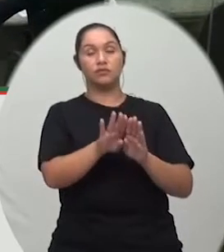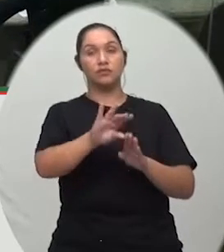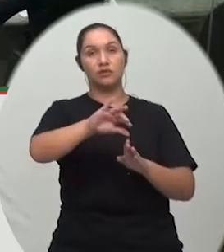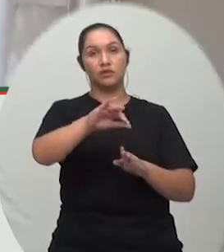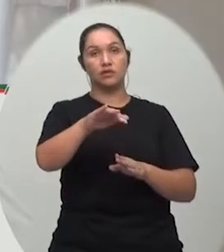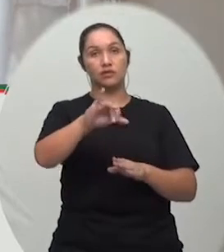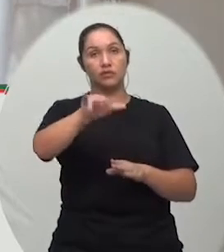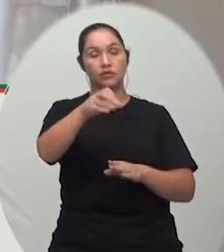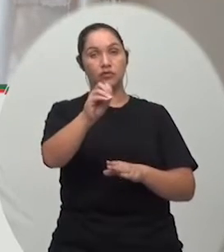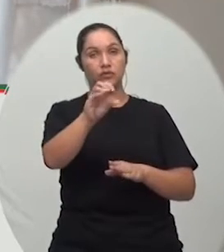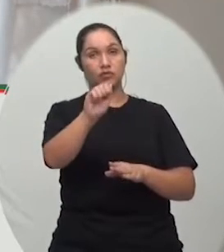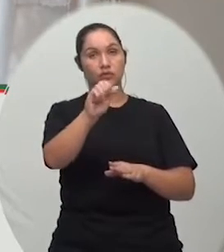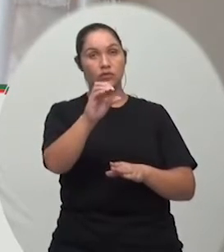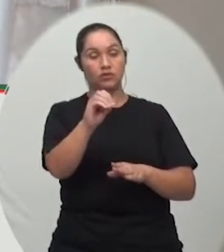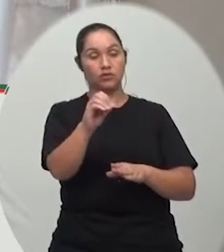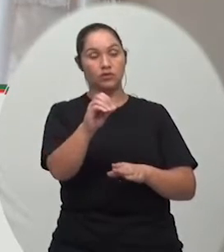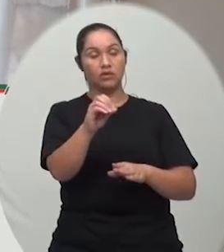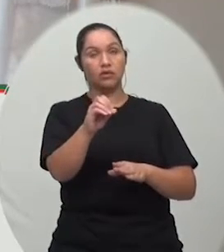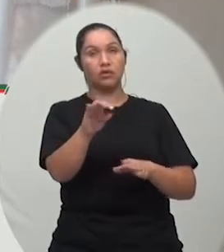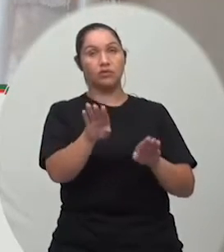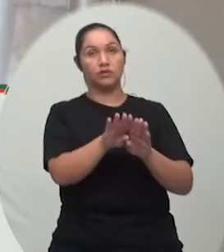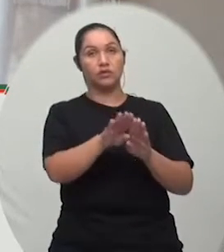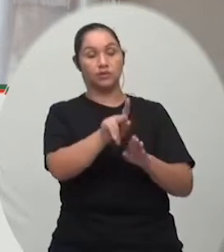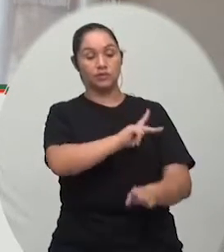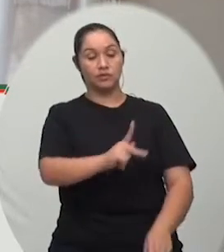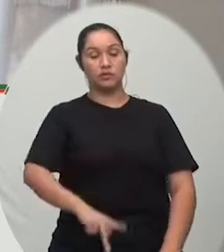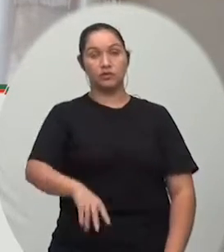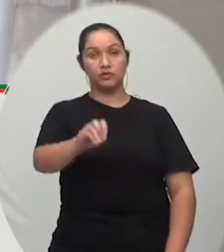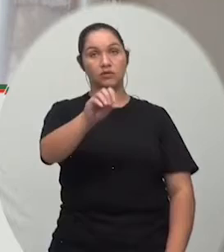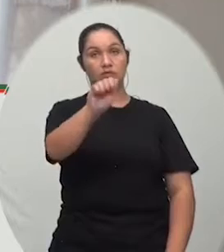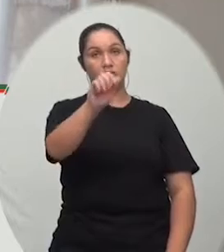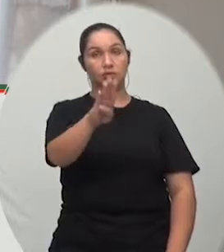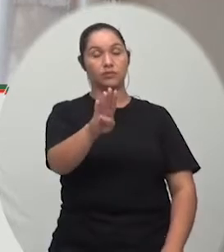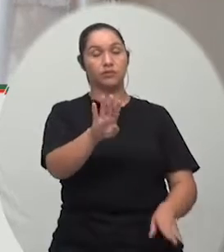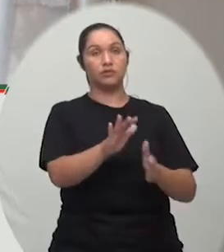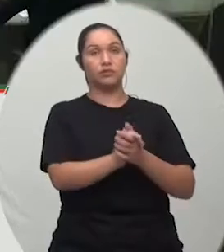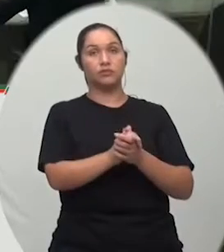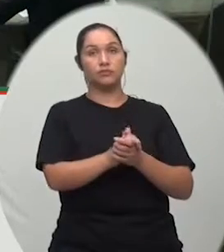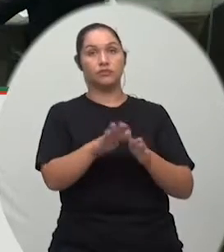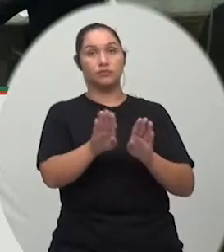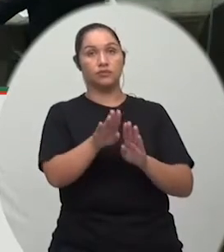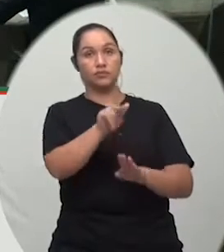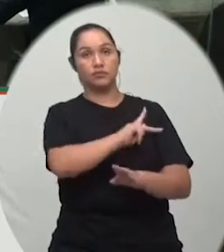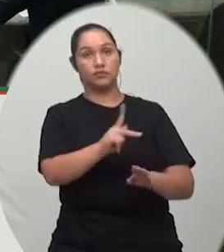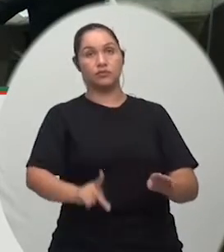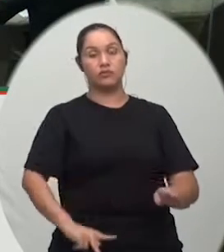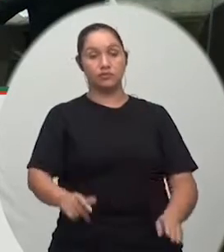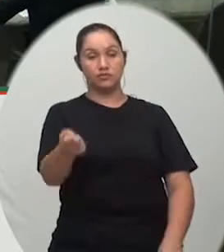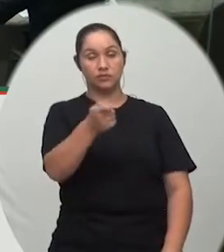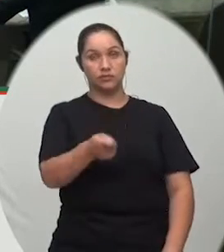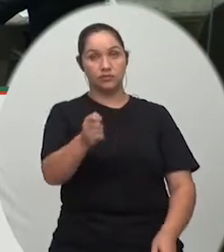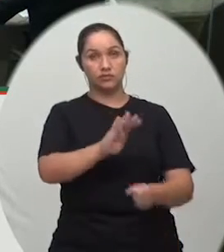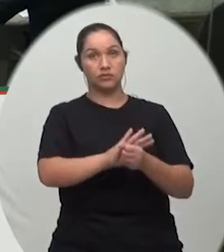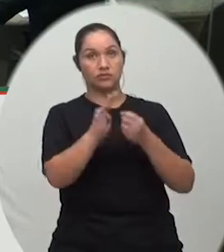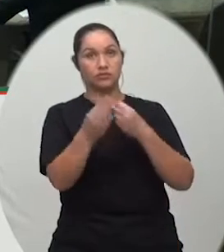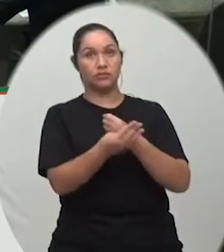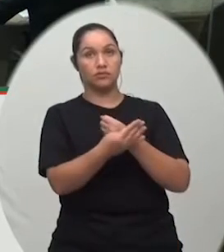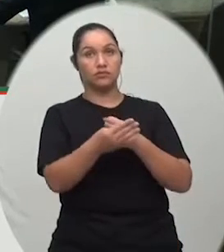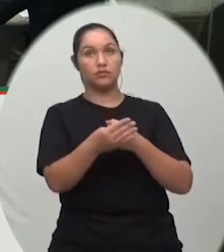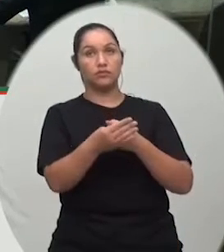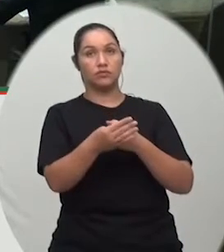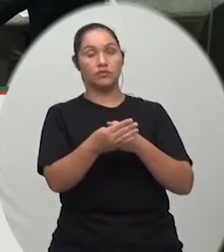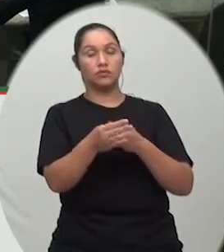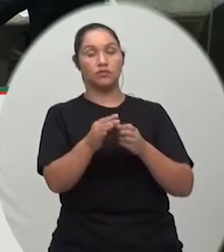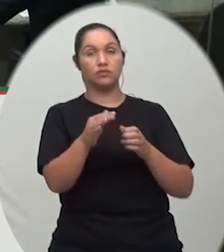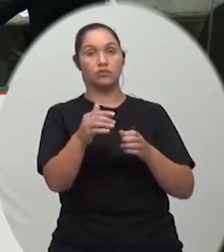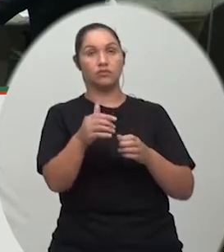Carlos, o presidente da OAB, Rafael, do DECEL, Alexandre, né, os presidentes da Associação de Moradores também estão aqui, o João Melo, que eu vi agora há pouquinho também,